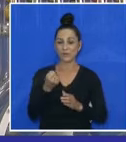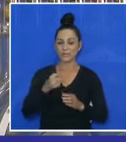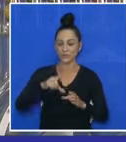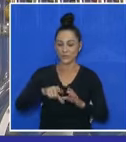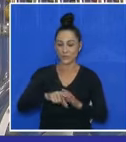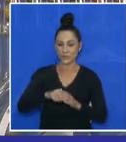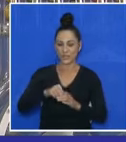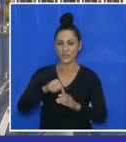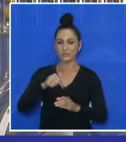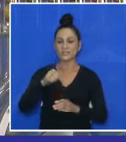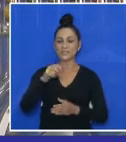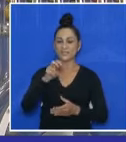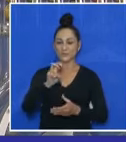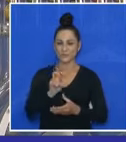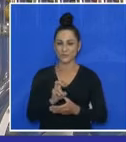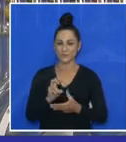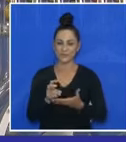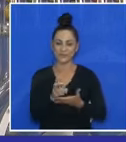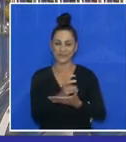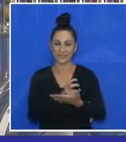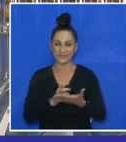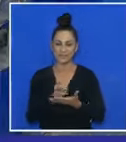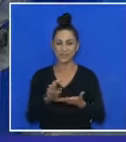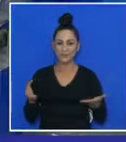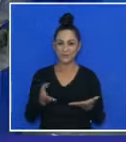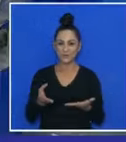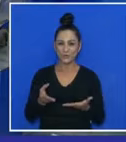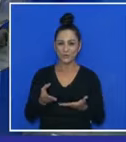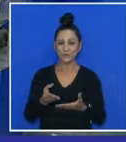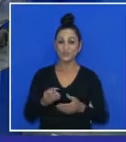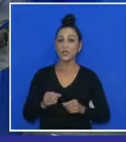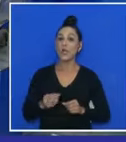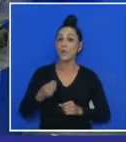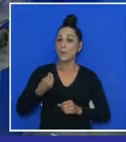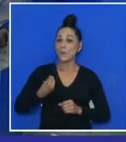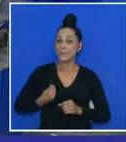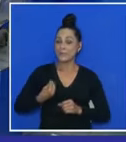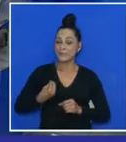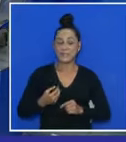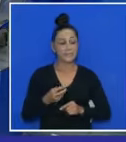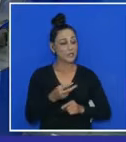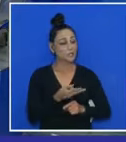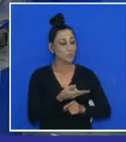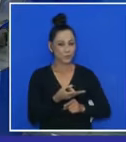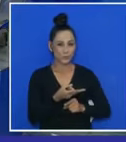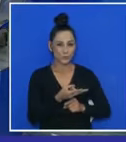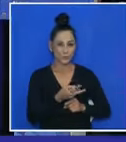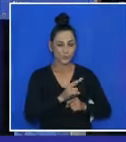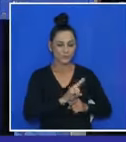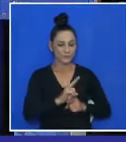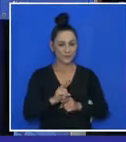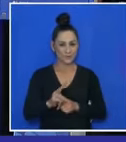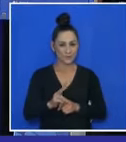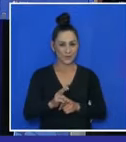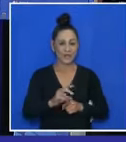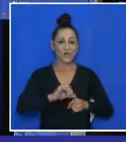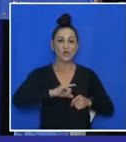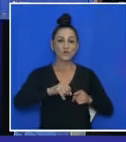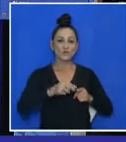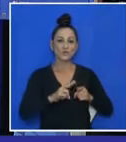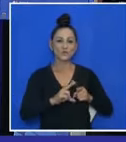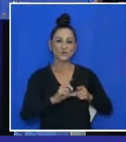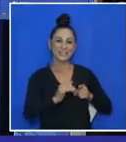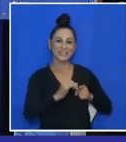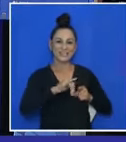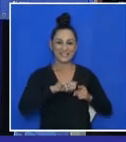E deste globo sortearemos os 5 números da quina de hoje. Conto com a presença de duas auditoras populares, a Juliana